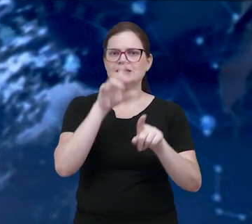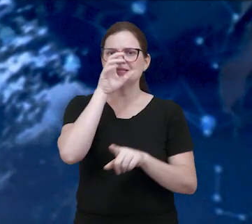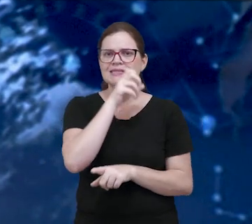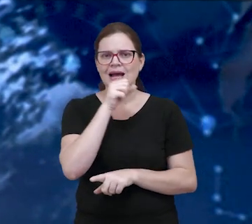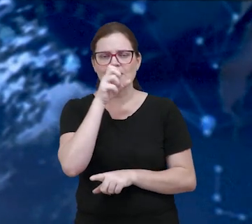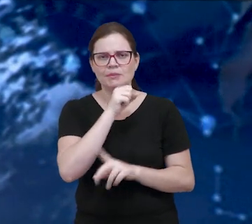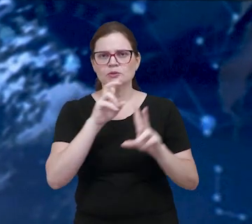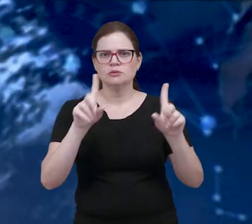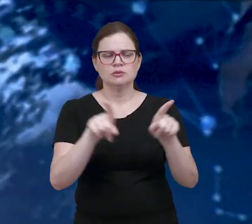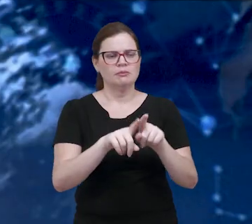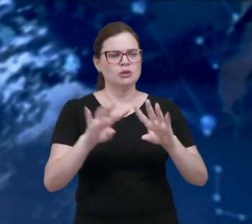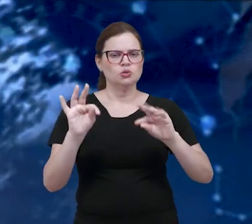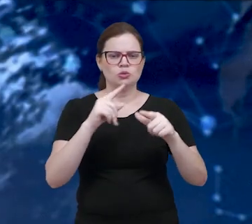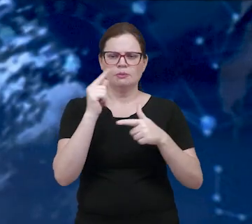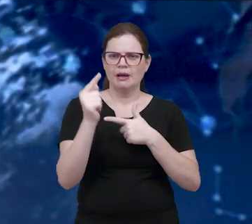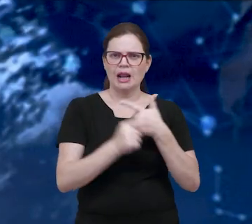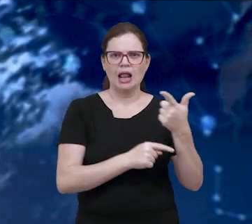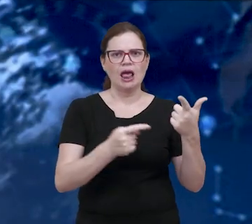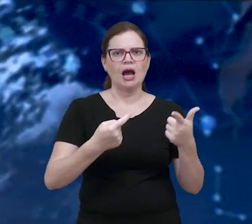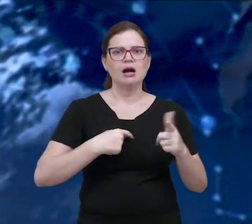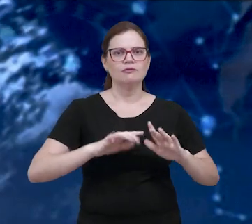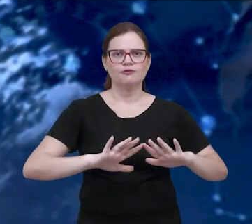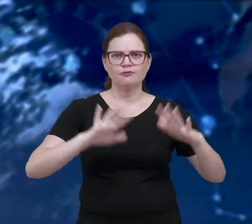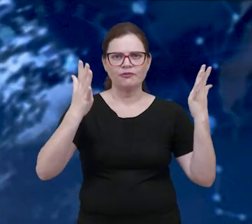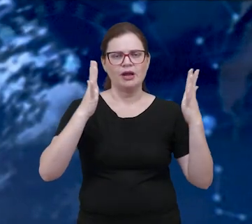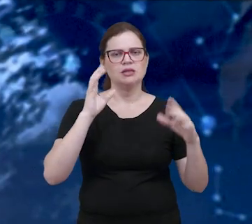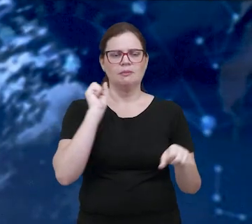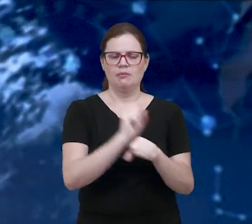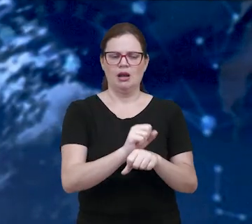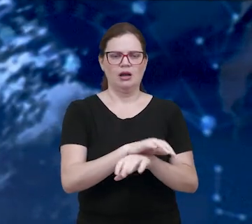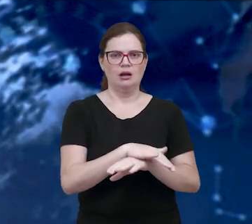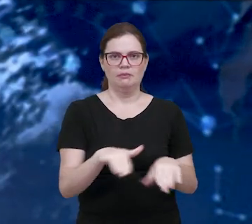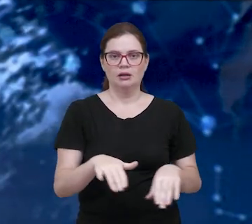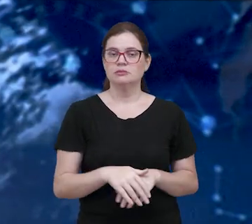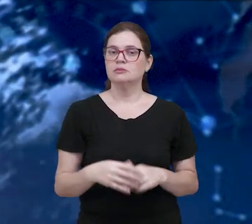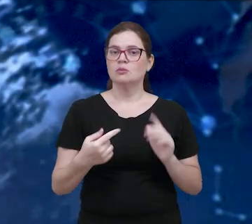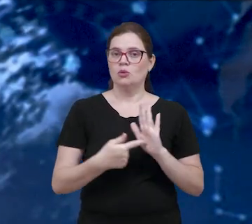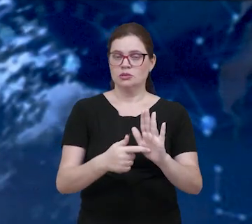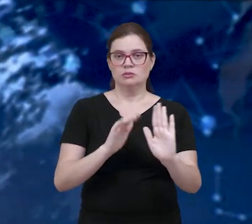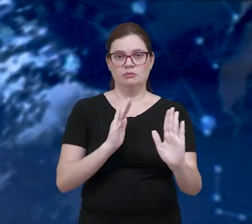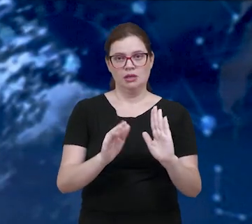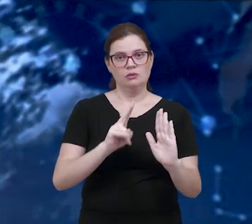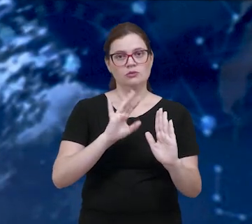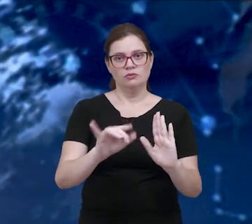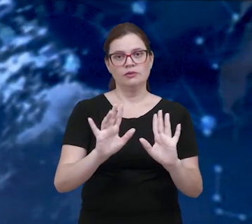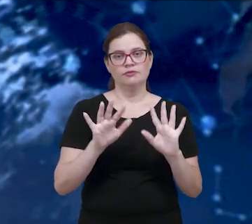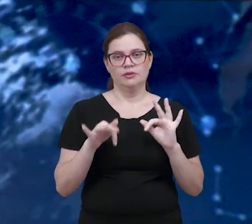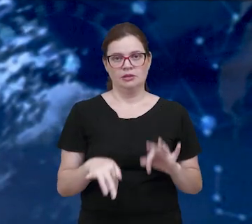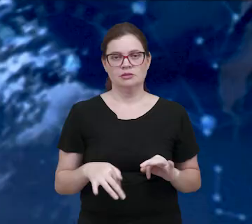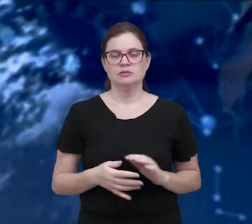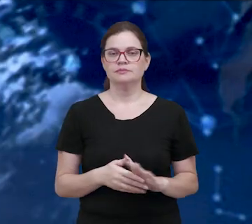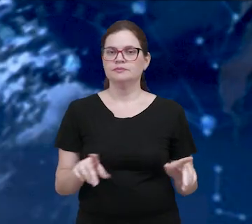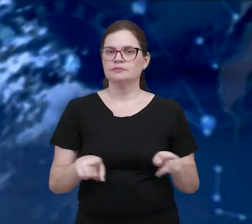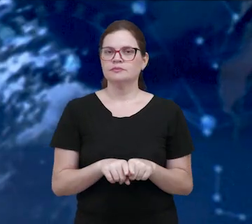as suas festividades. Mostrando que esse tempo ia encerrar mesmo, né? E também mostrando que não só o sábado não